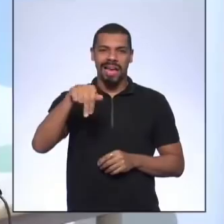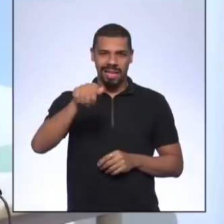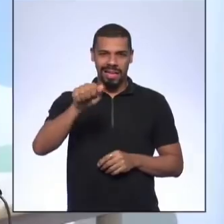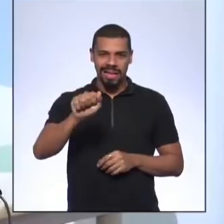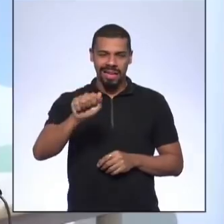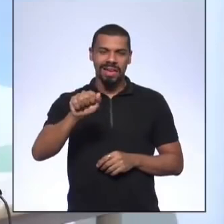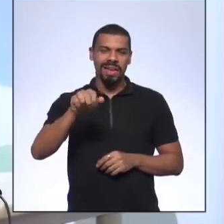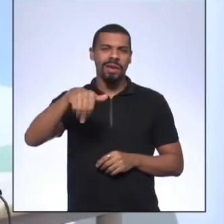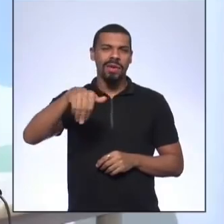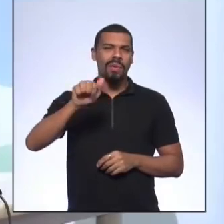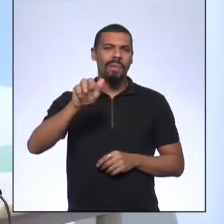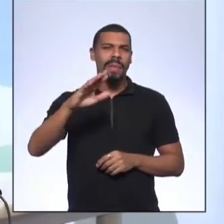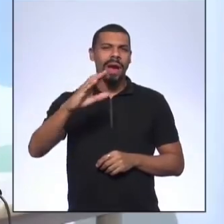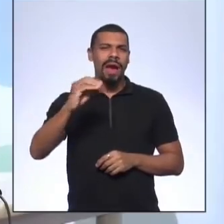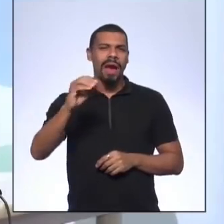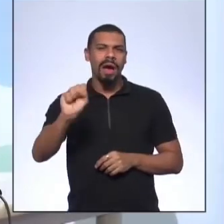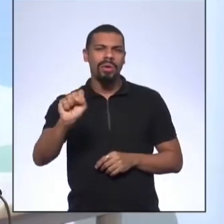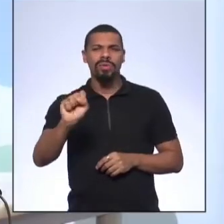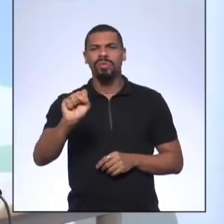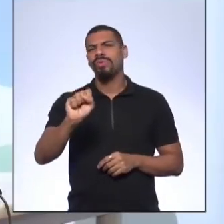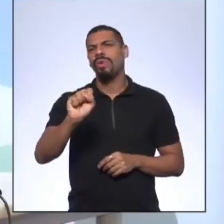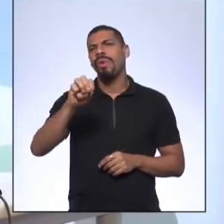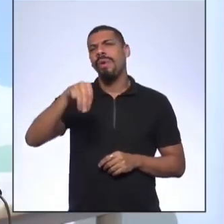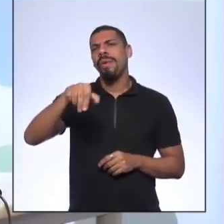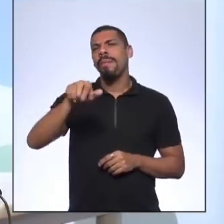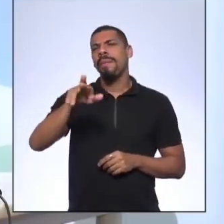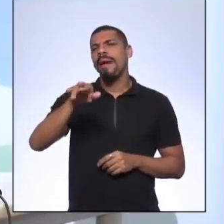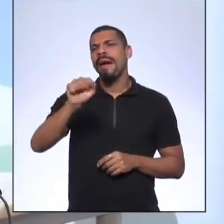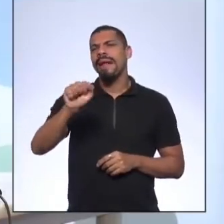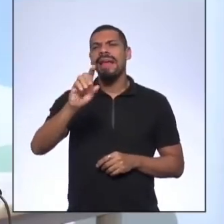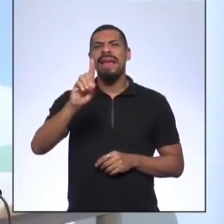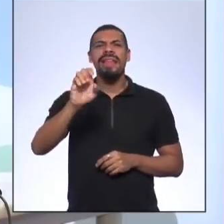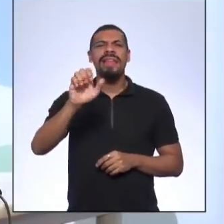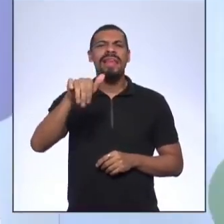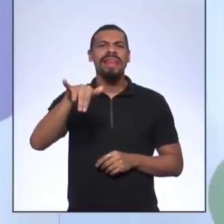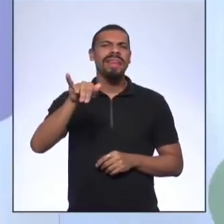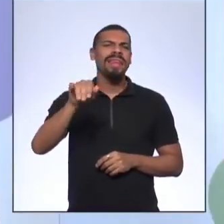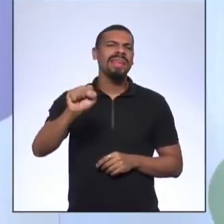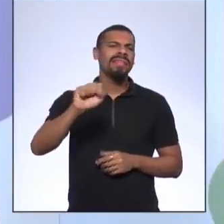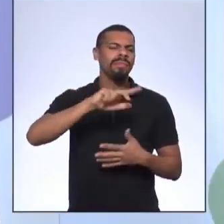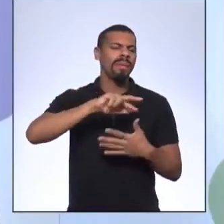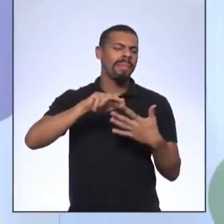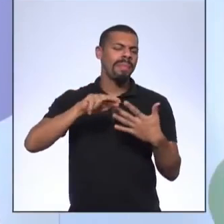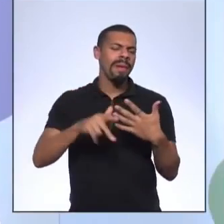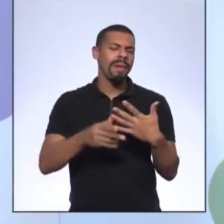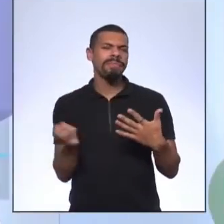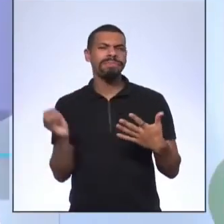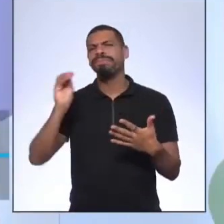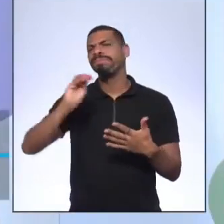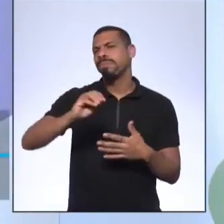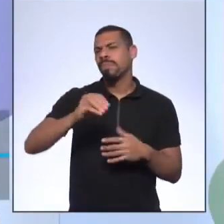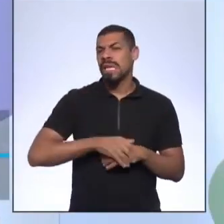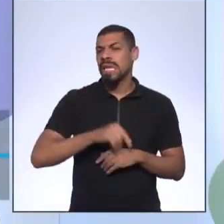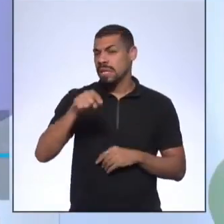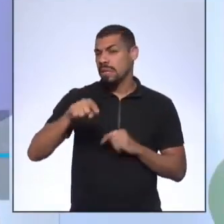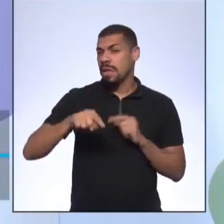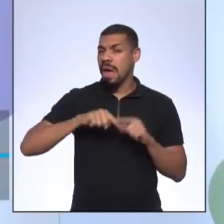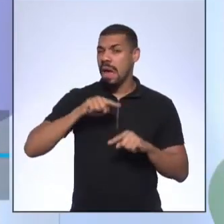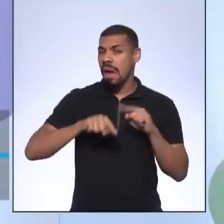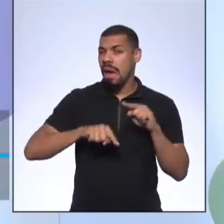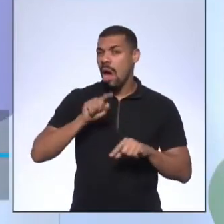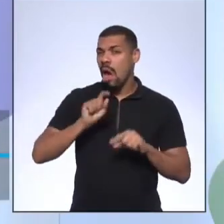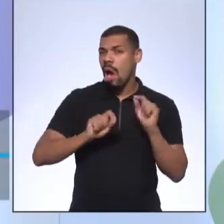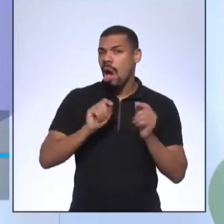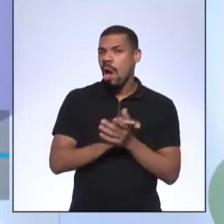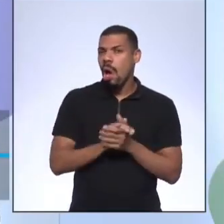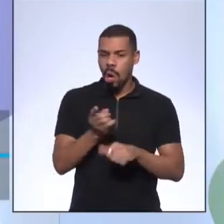o Marcos, a Maria Eduarda, a Denise estão afirmando que esse instrumento é